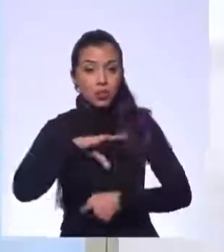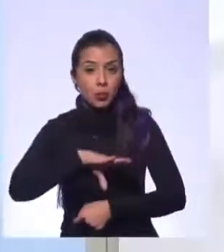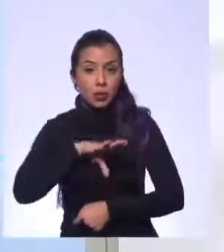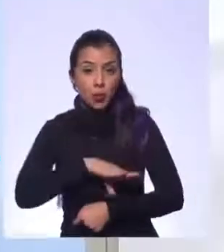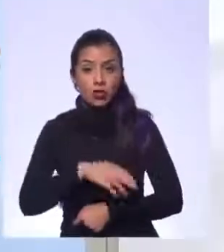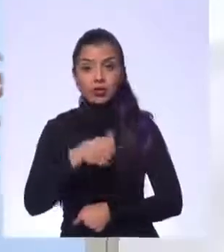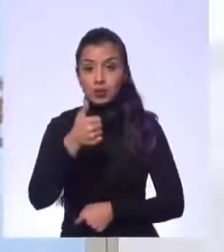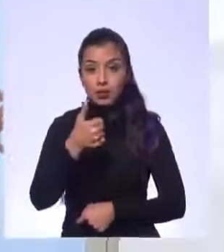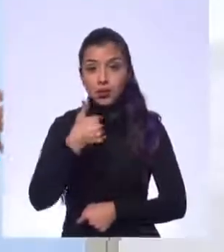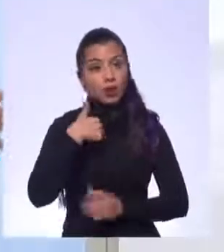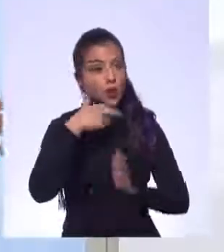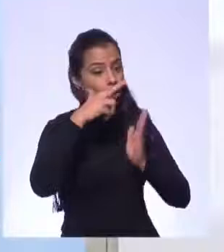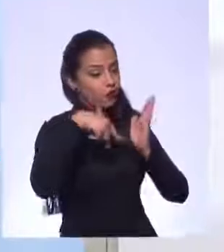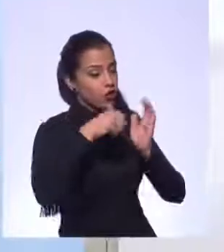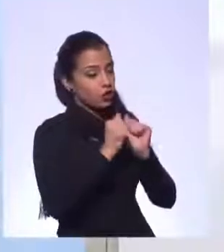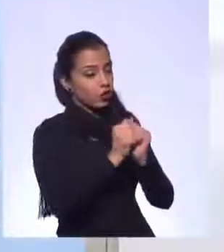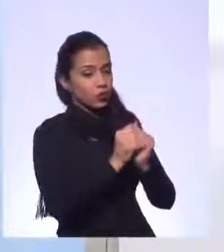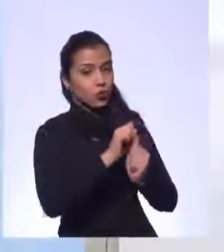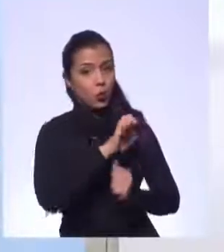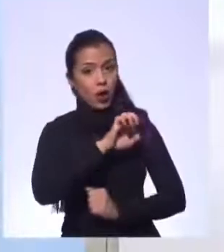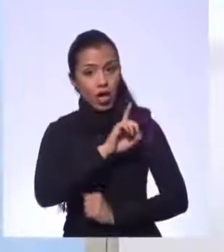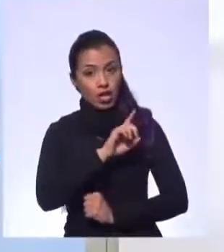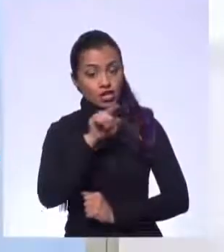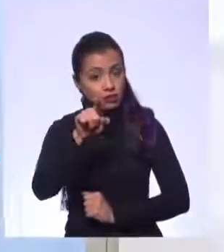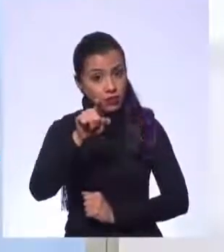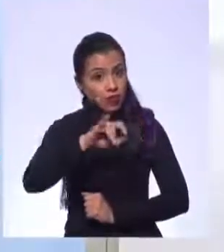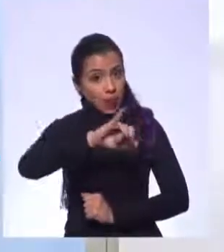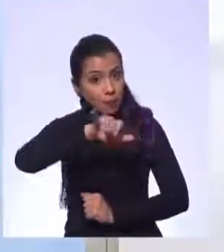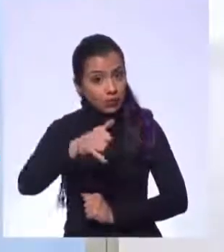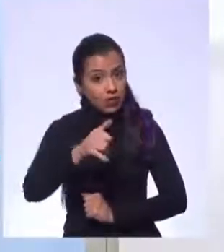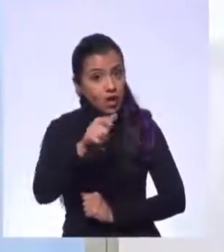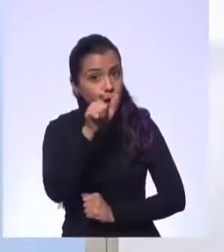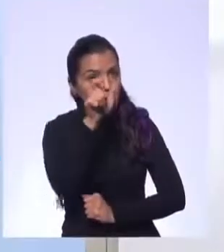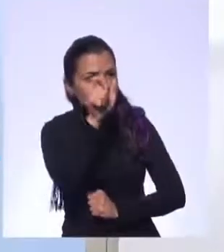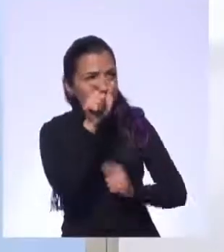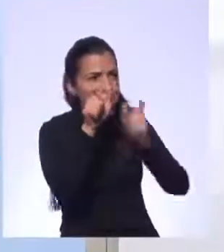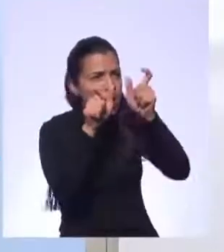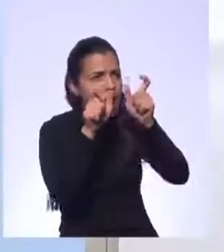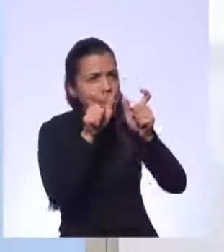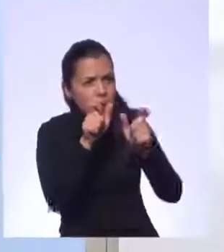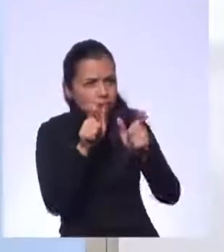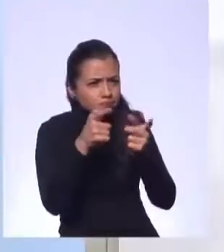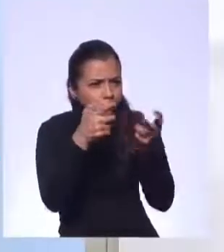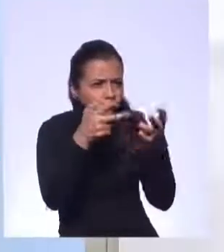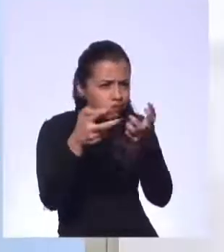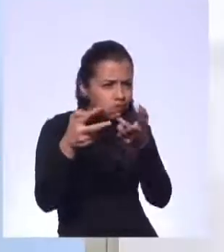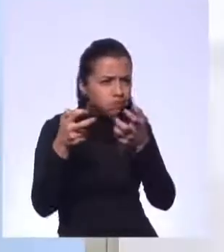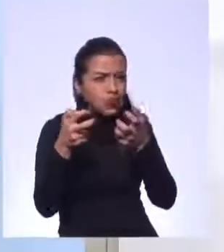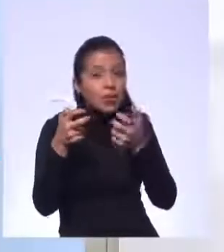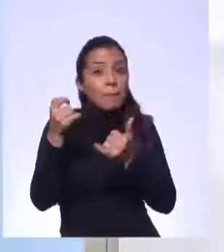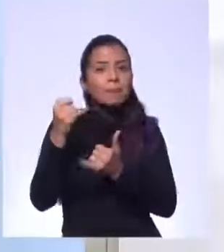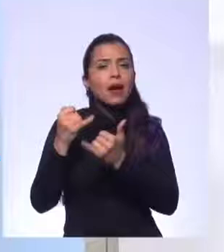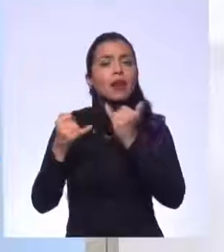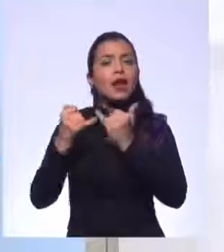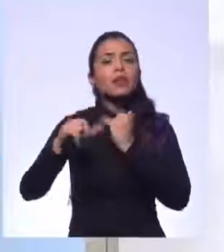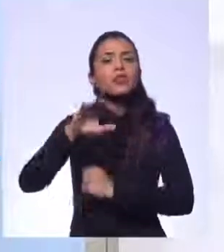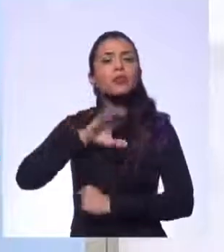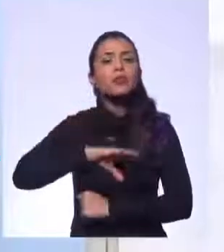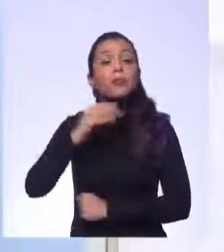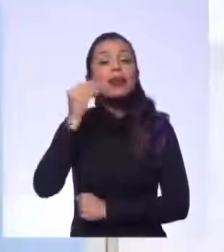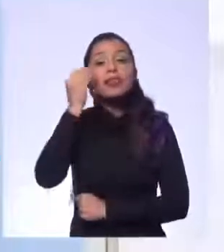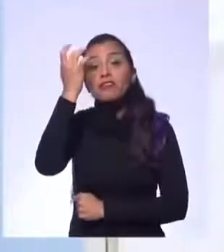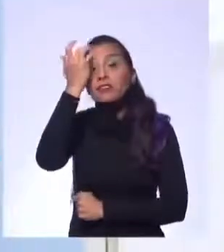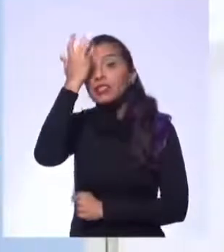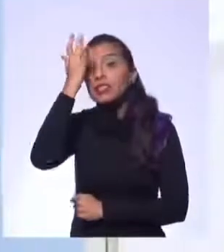Enquanto eu leio o texto com o Ed, você vai tirar aí as palavras que são parecidas com o português para facilitar a nossa aula de